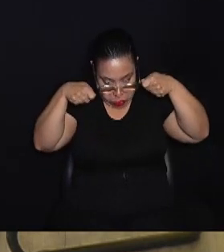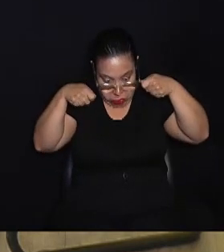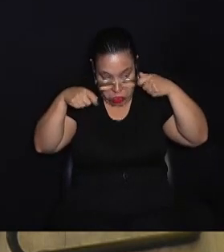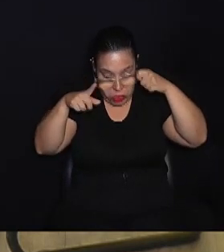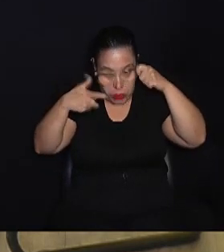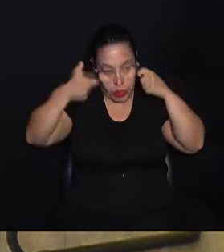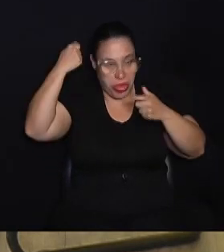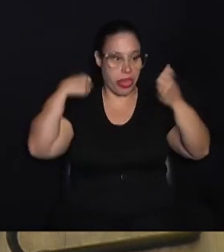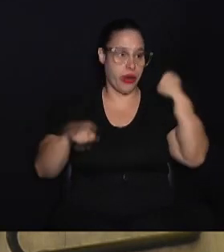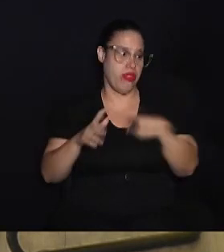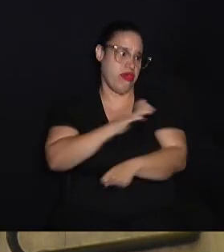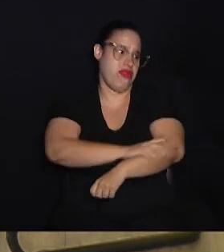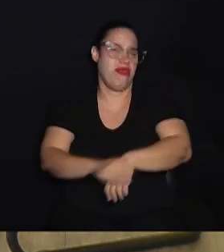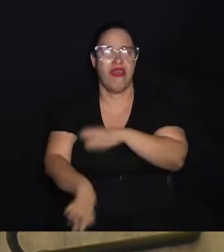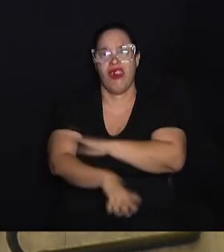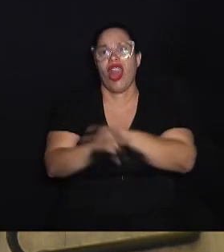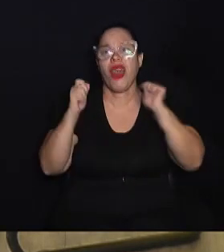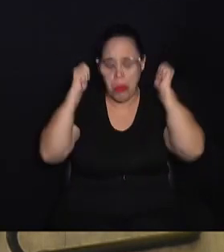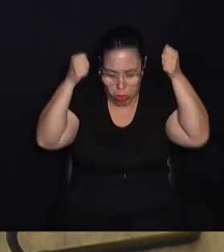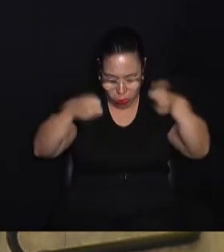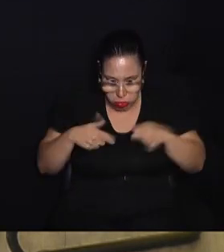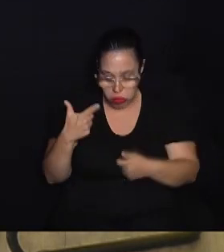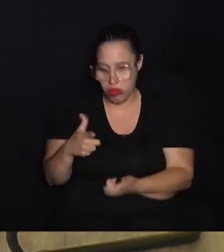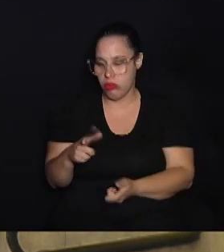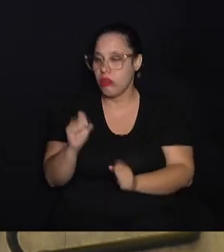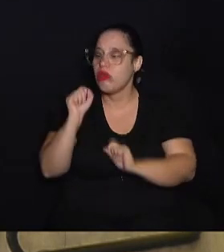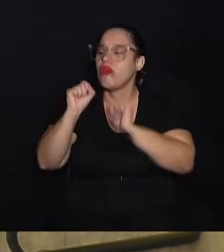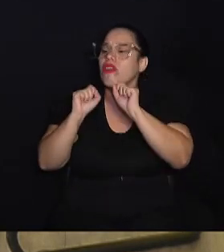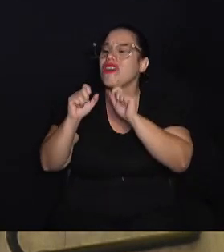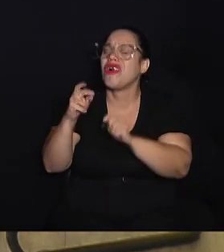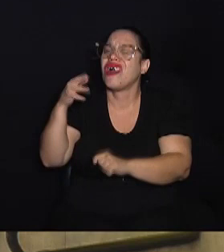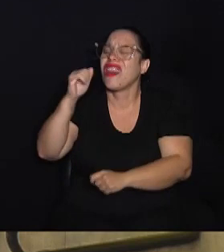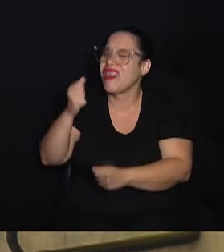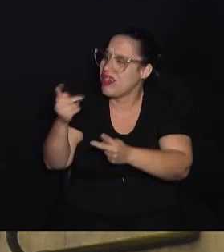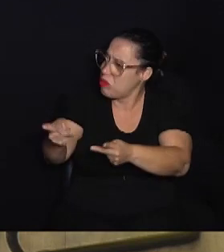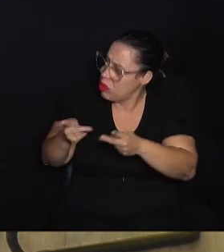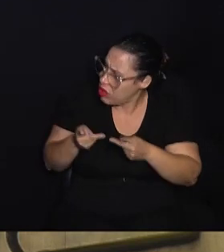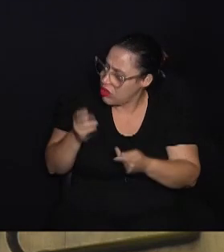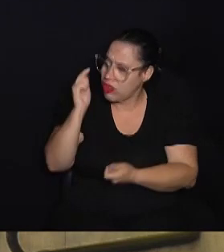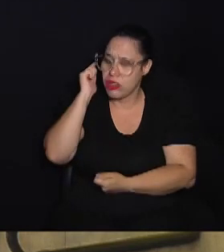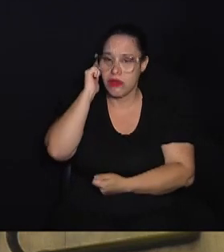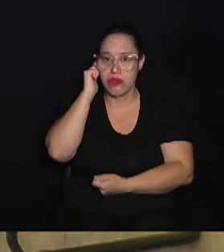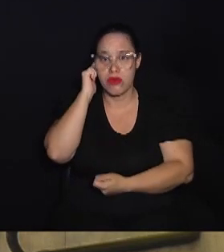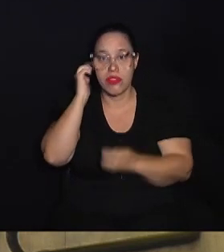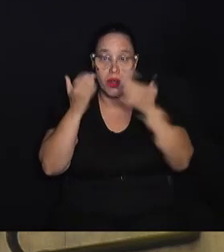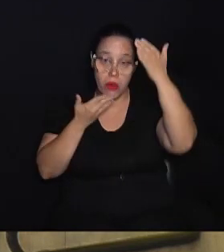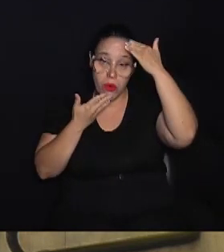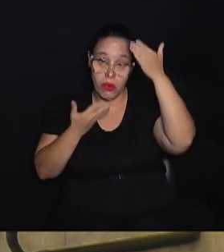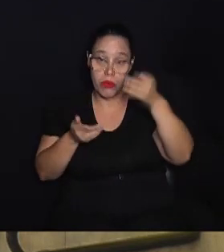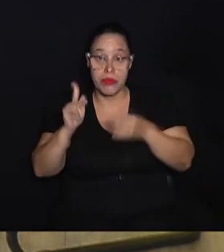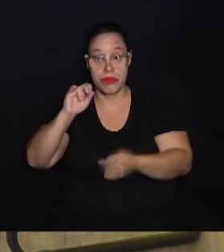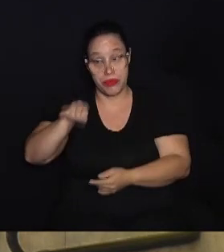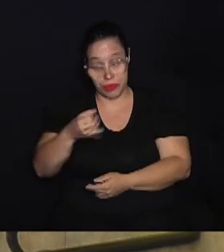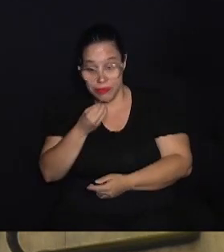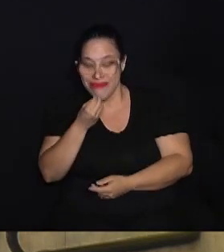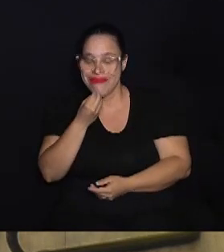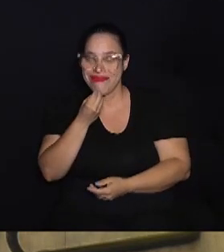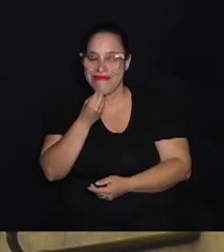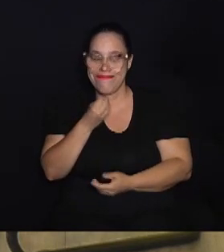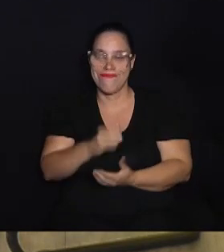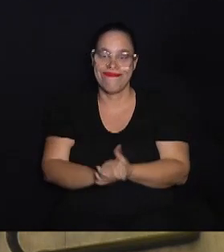você tira, depois você vai colocando tudo de novo. O que está acontecendo, Ana? Seja bem-vinda também. Muito obrigada pela oportunidade.